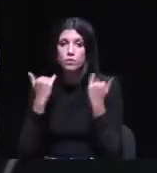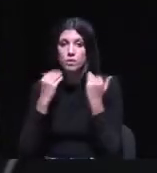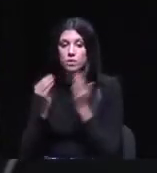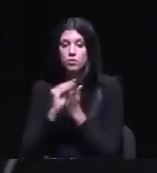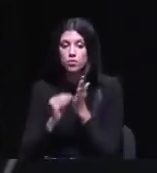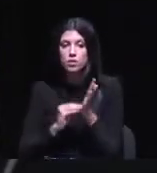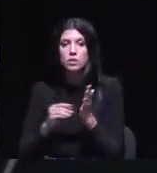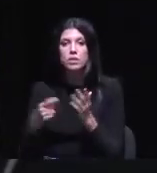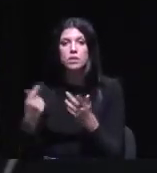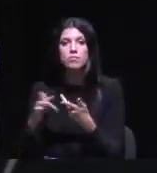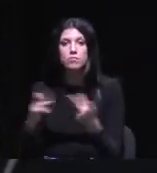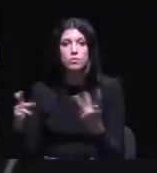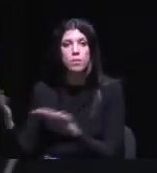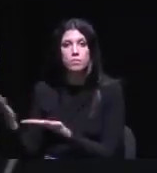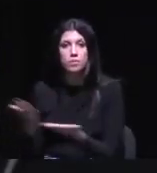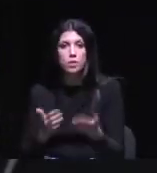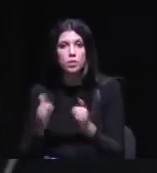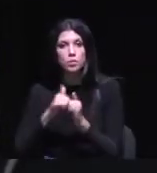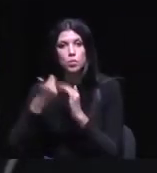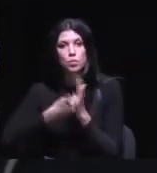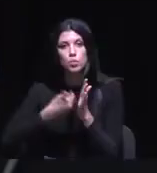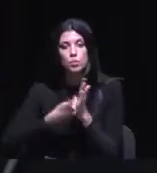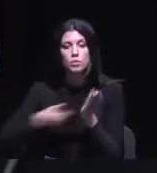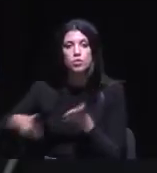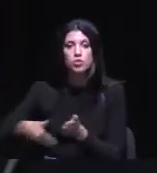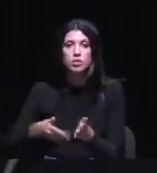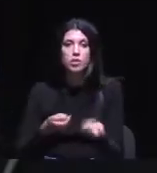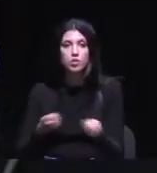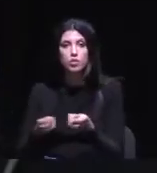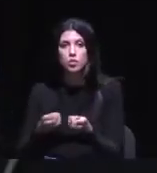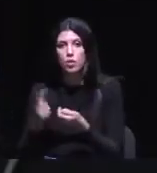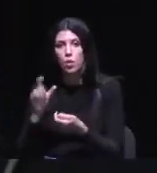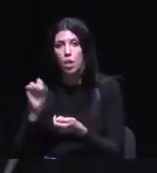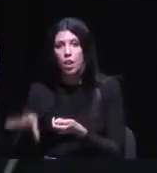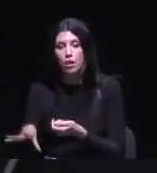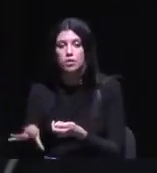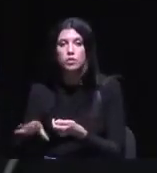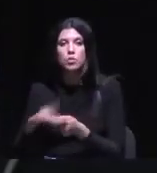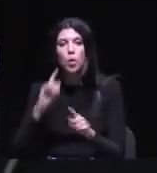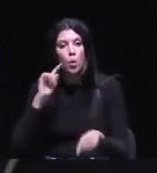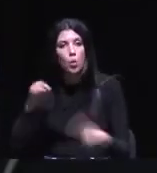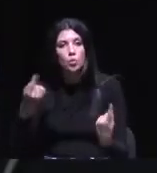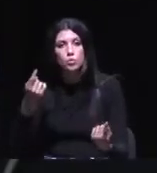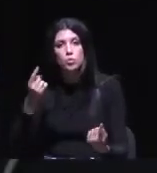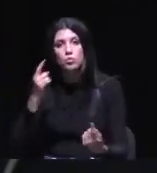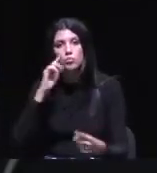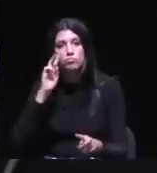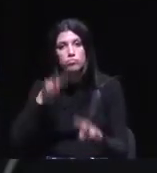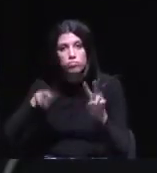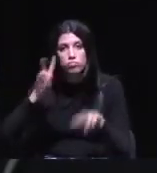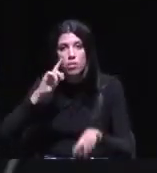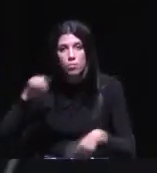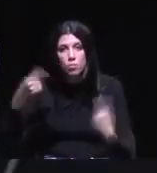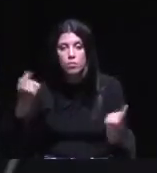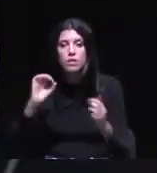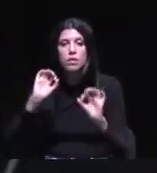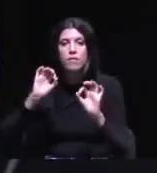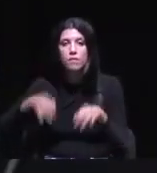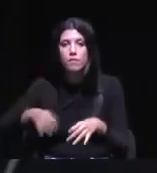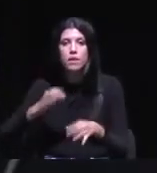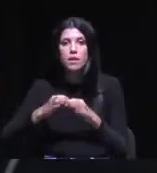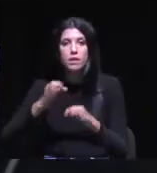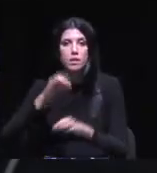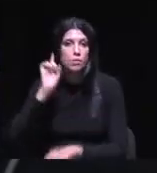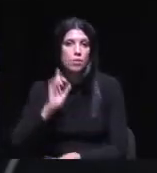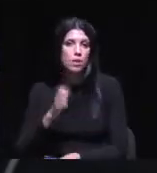autarquia apresentou o documento estratégico de gestão de resíduos, cuja consulta pública terminou no passado dia 15 de setembro.